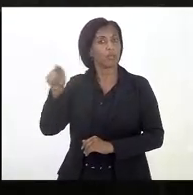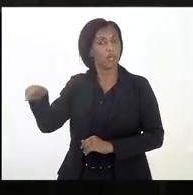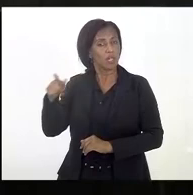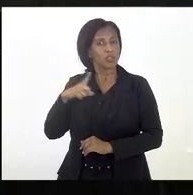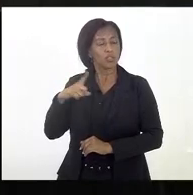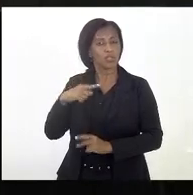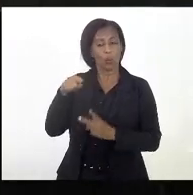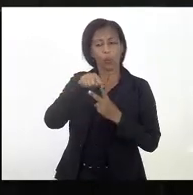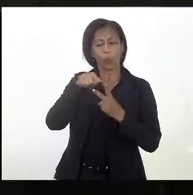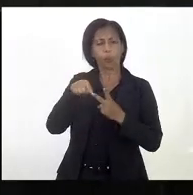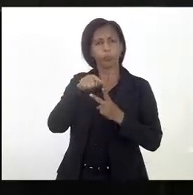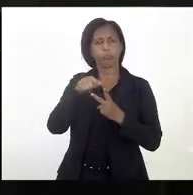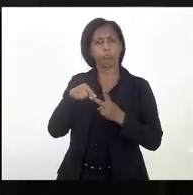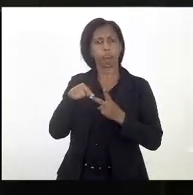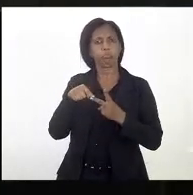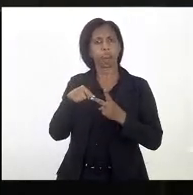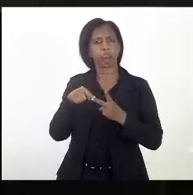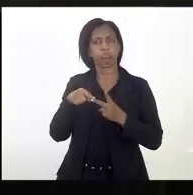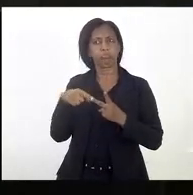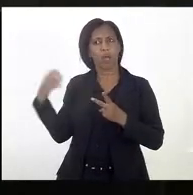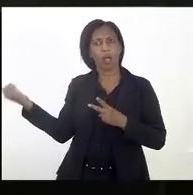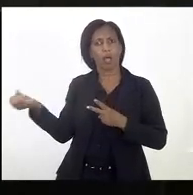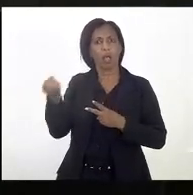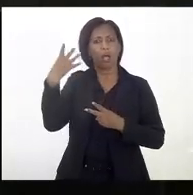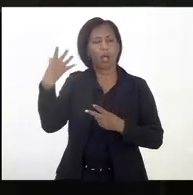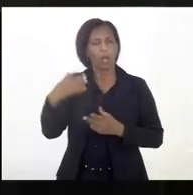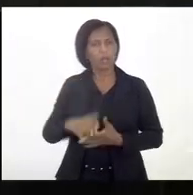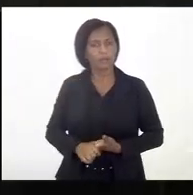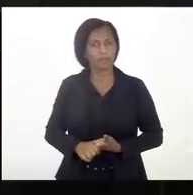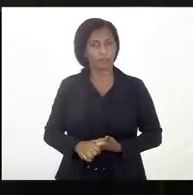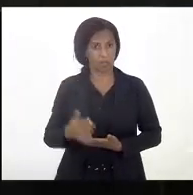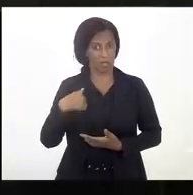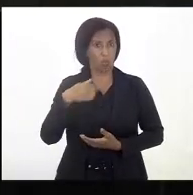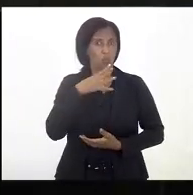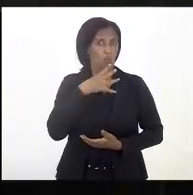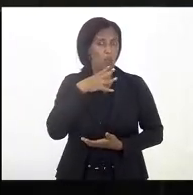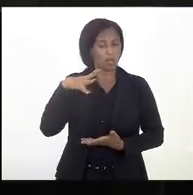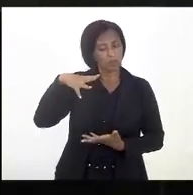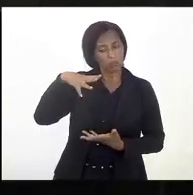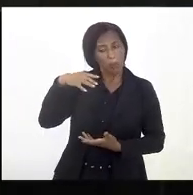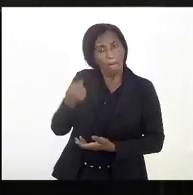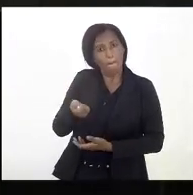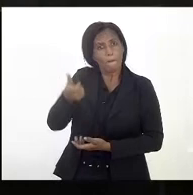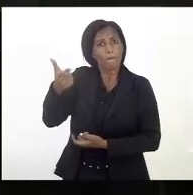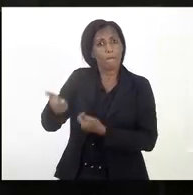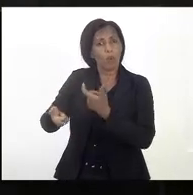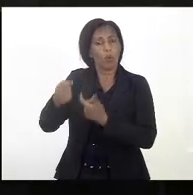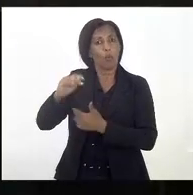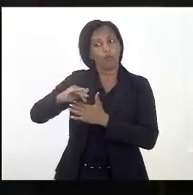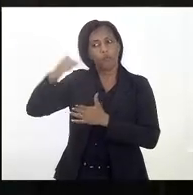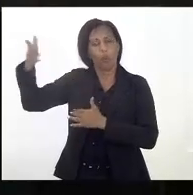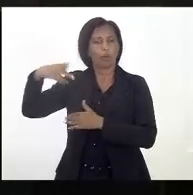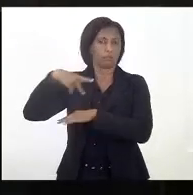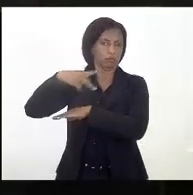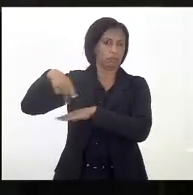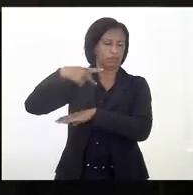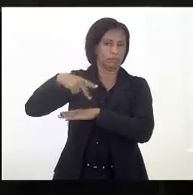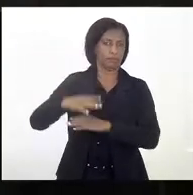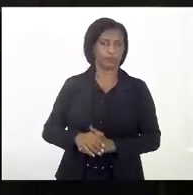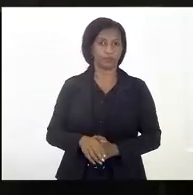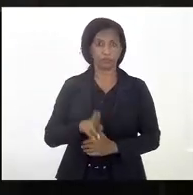características inéditas Eu conheço um pouco o mundo acadêmico mundo Universitário inclusive fora do Brasil